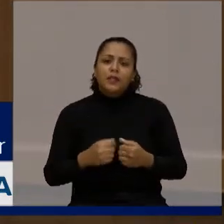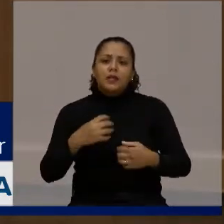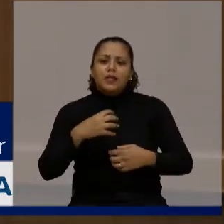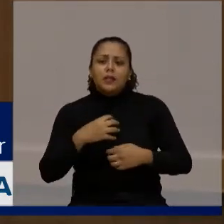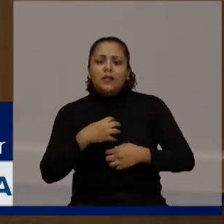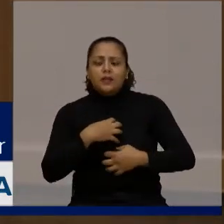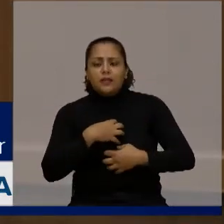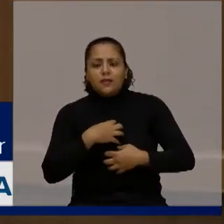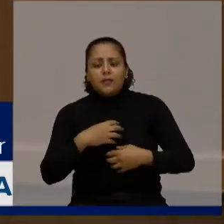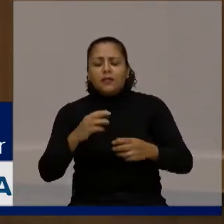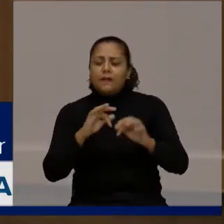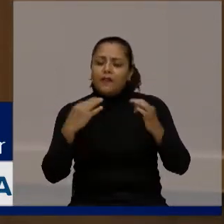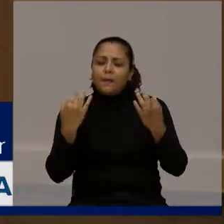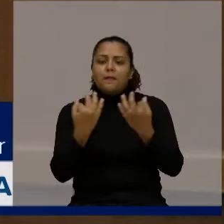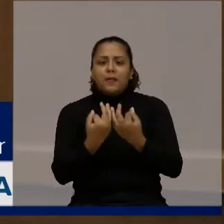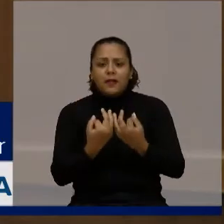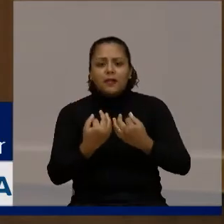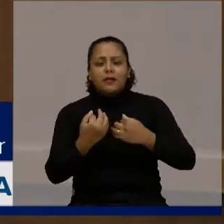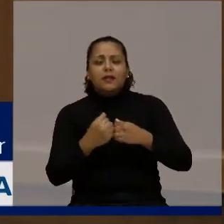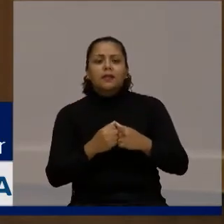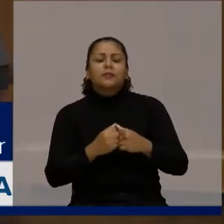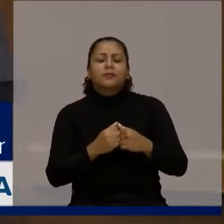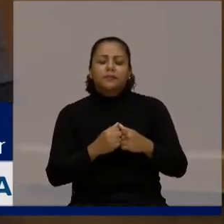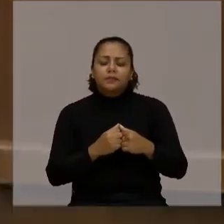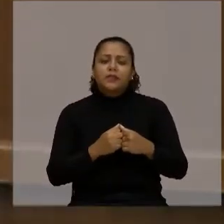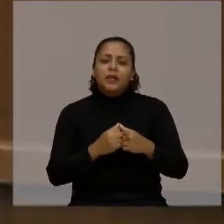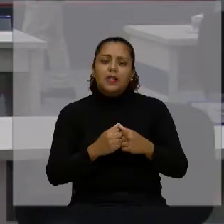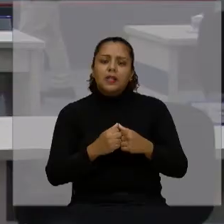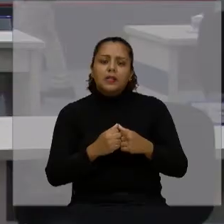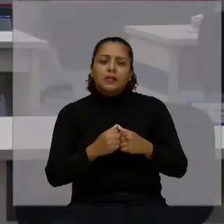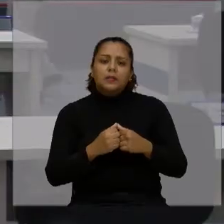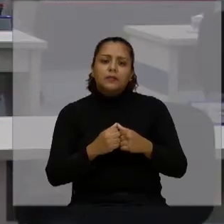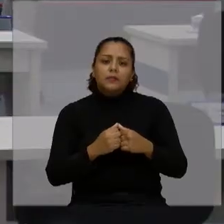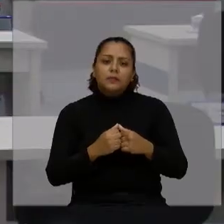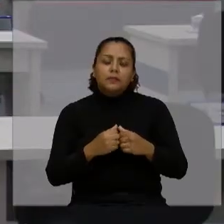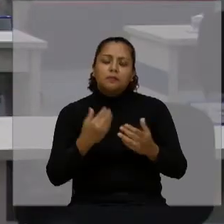torcida do São José Esporte Clube, que perdeu um grande ídolo.